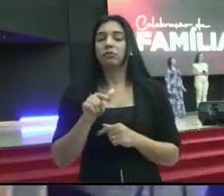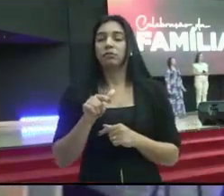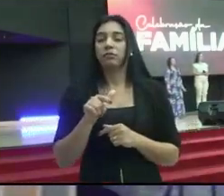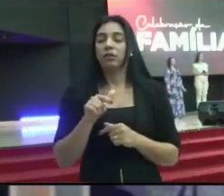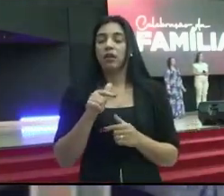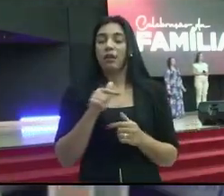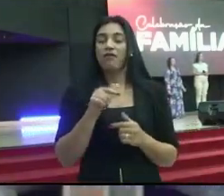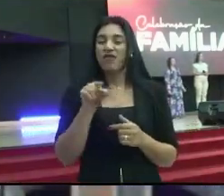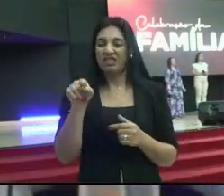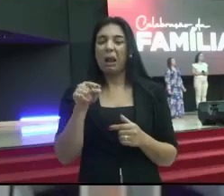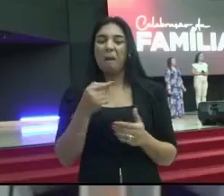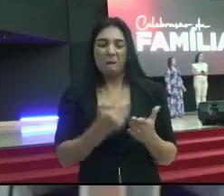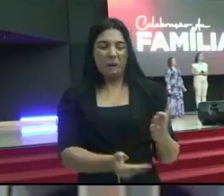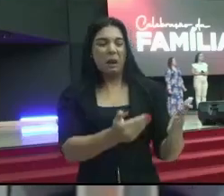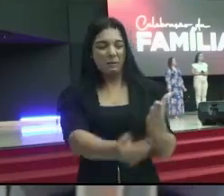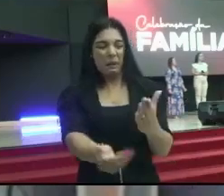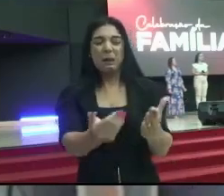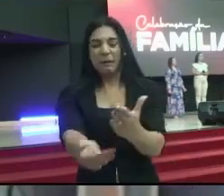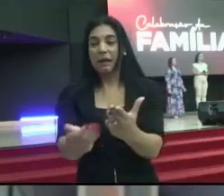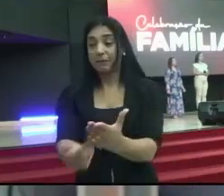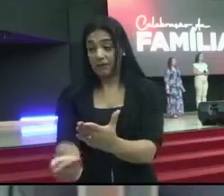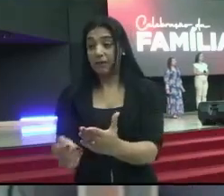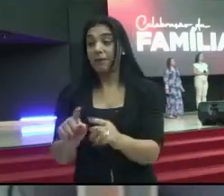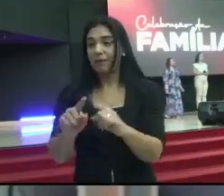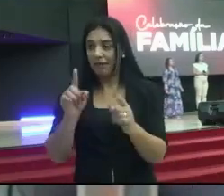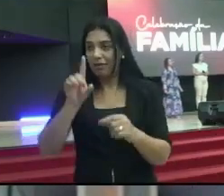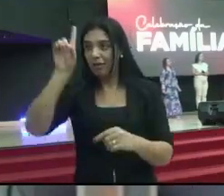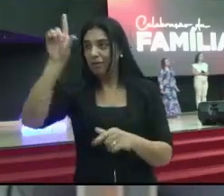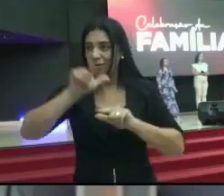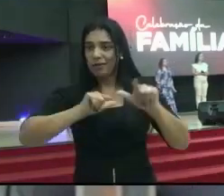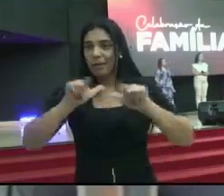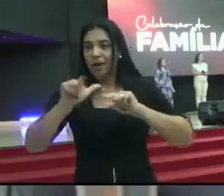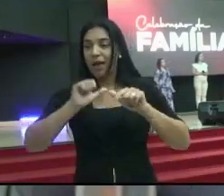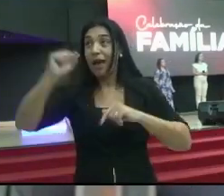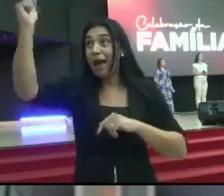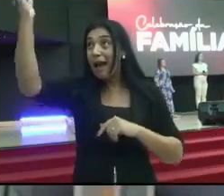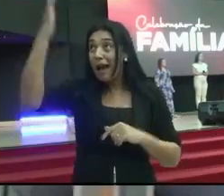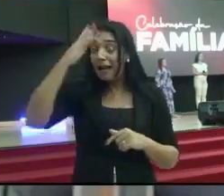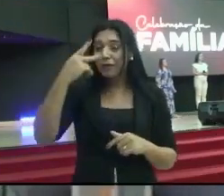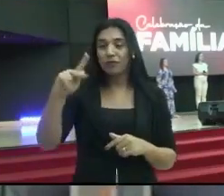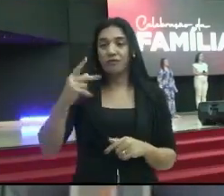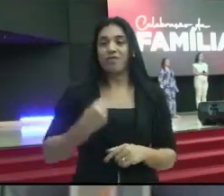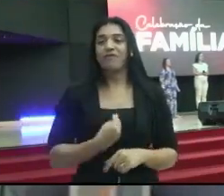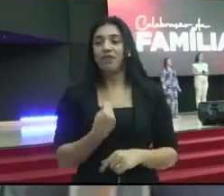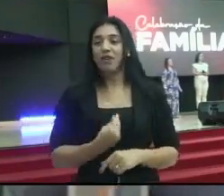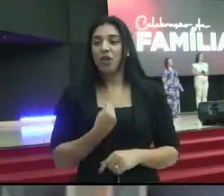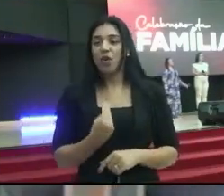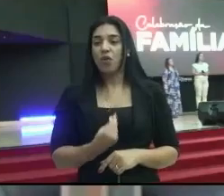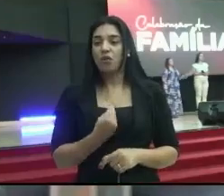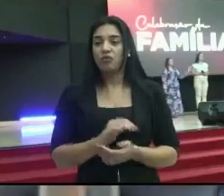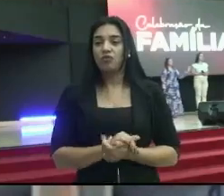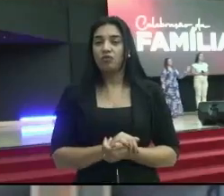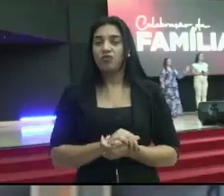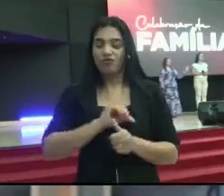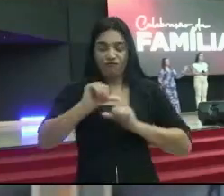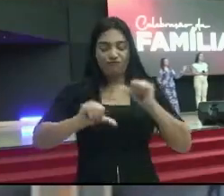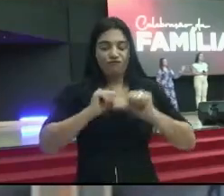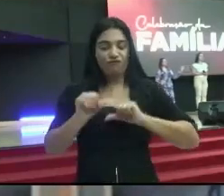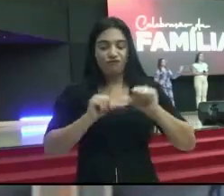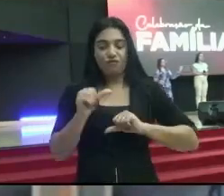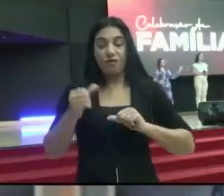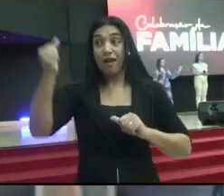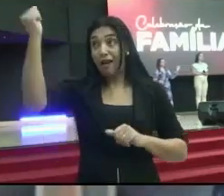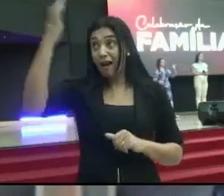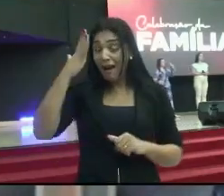através das perdas. A graça te alcança hoje. A graça te transforma